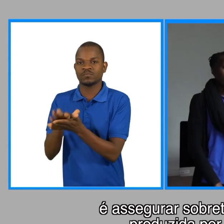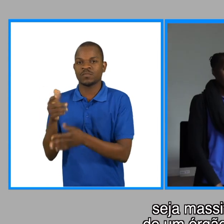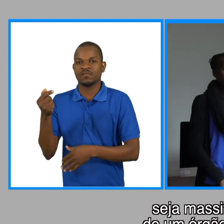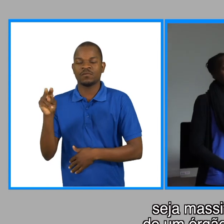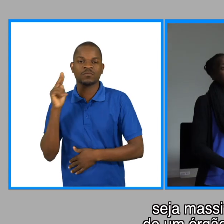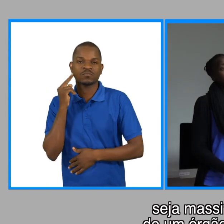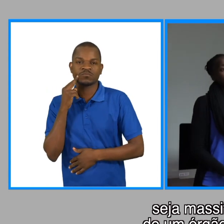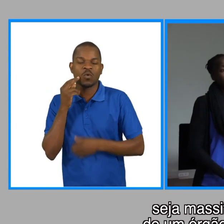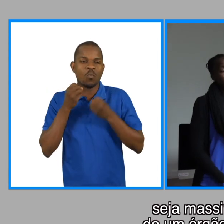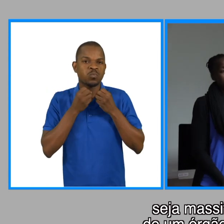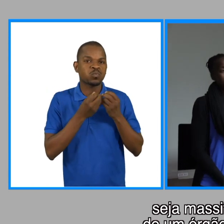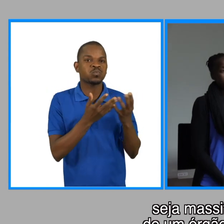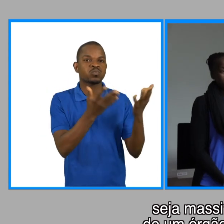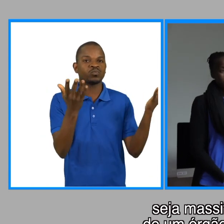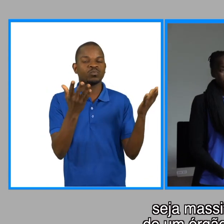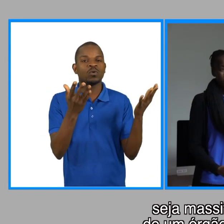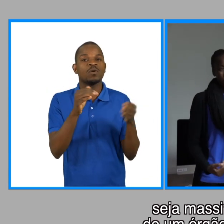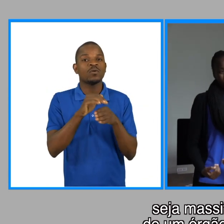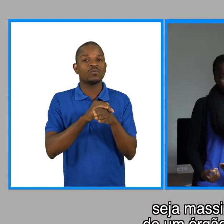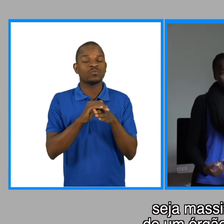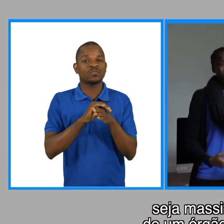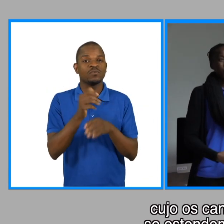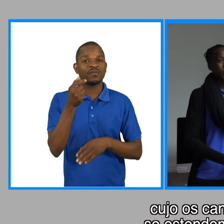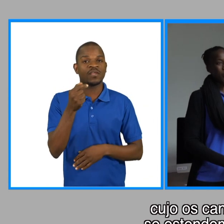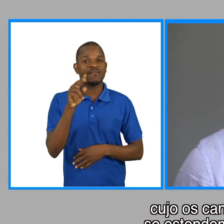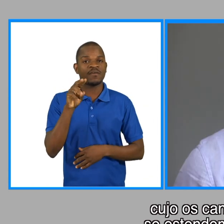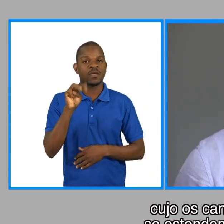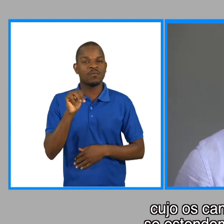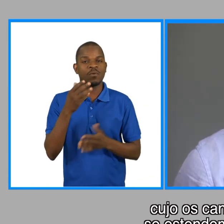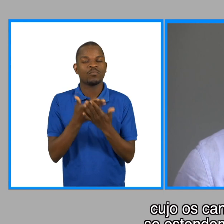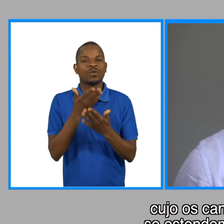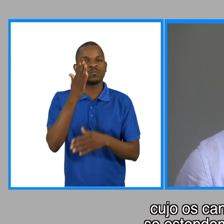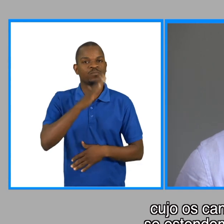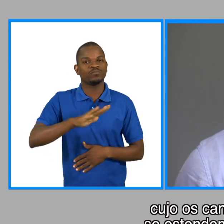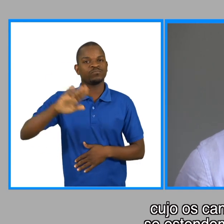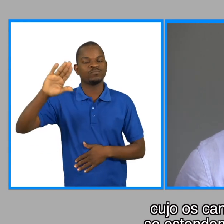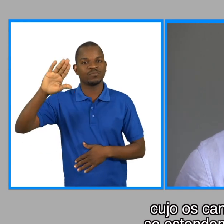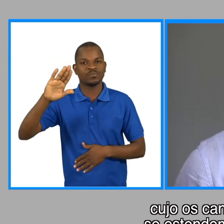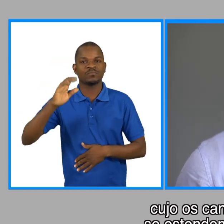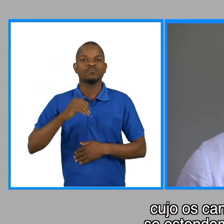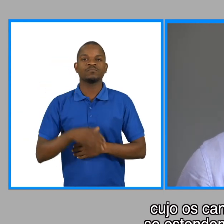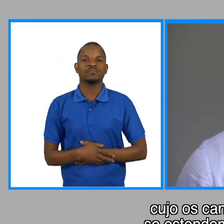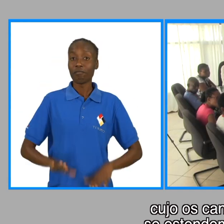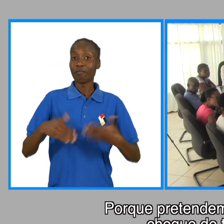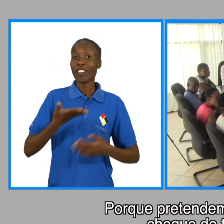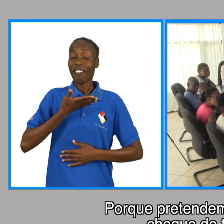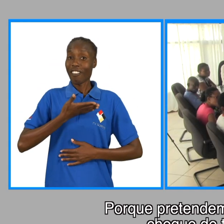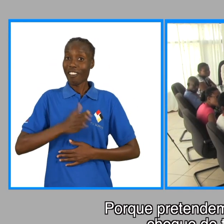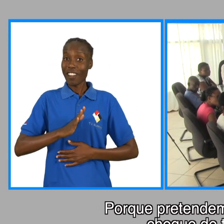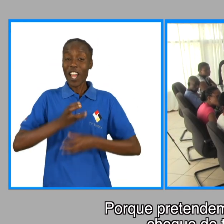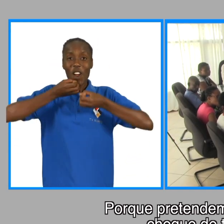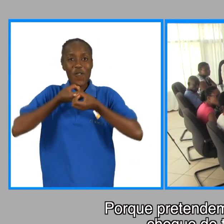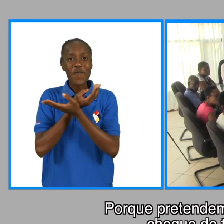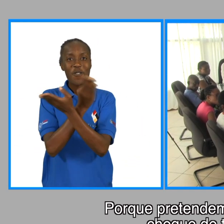televisão seja massificada através de um órgão de informação cujos canais de difusão se estendem a todo o país. Porque